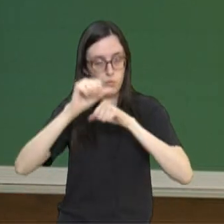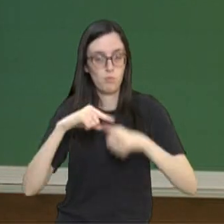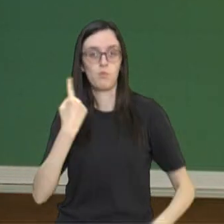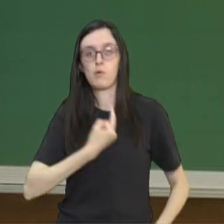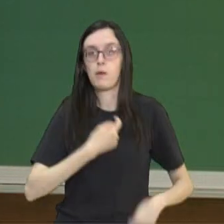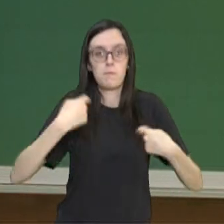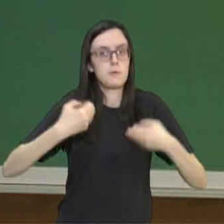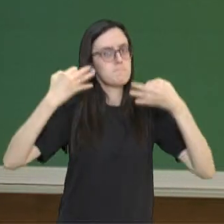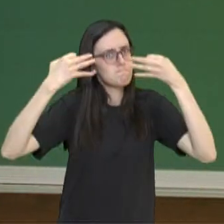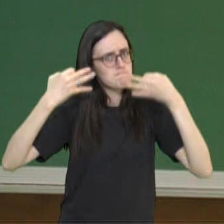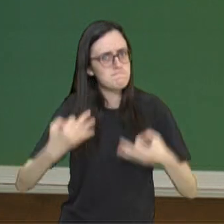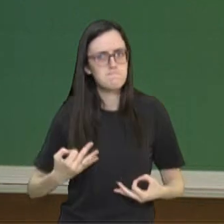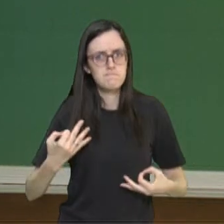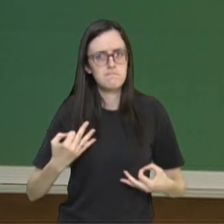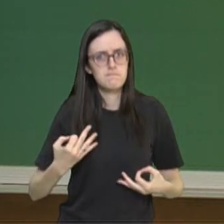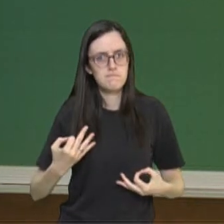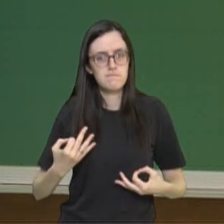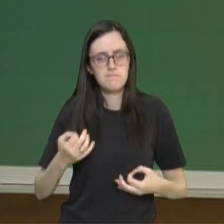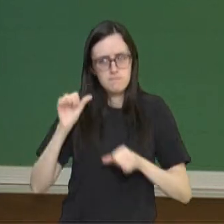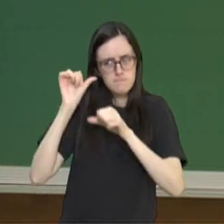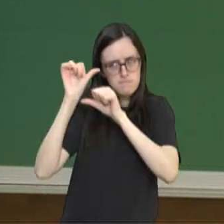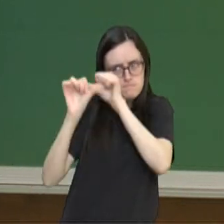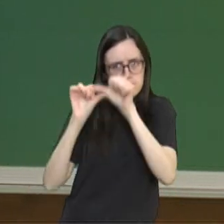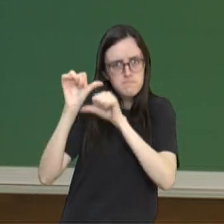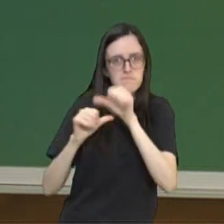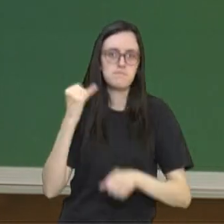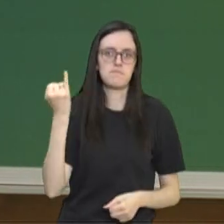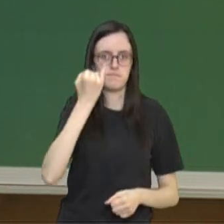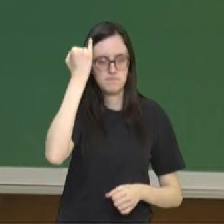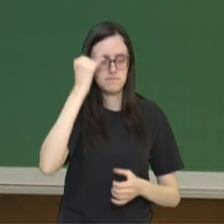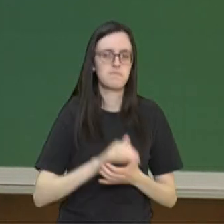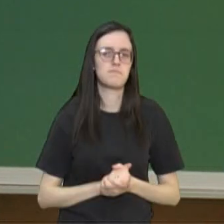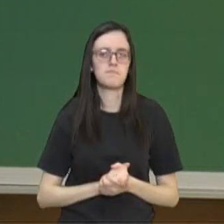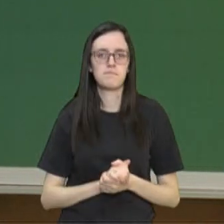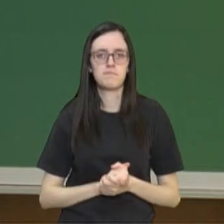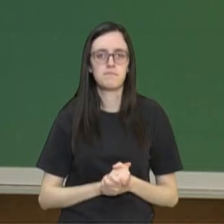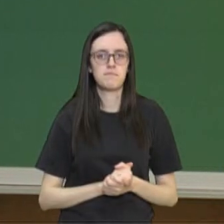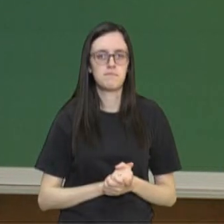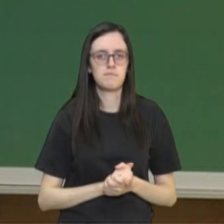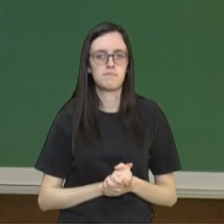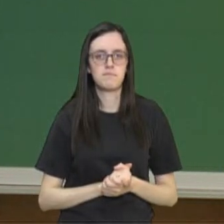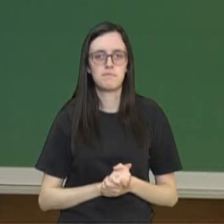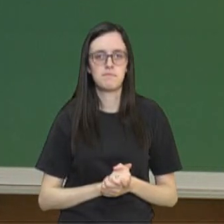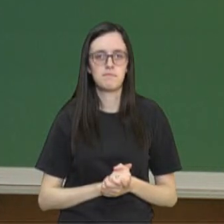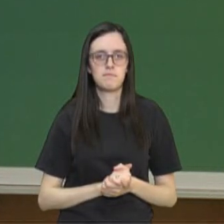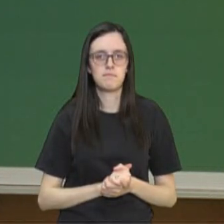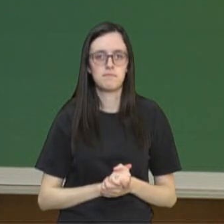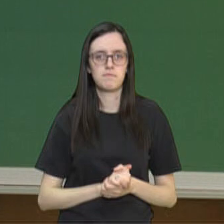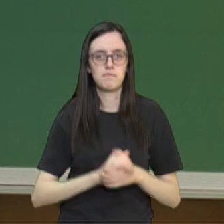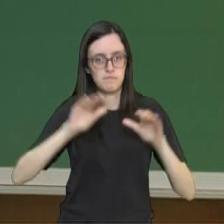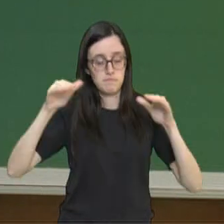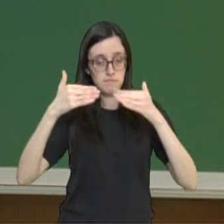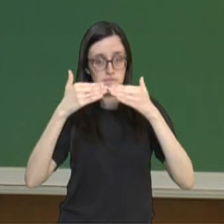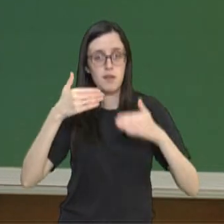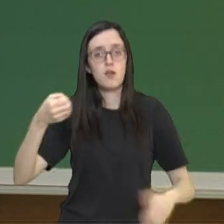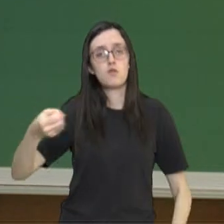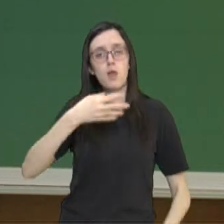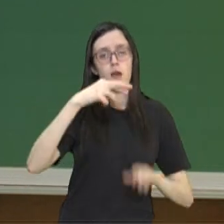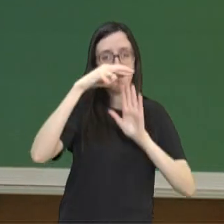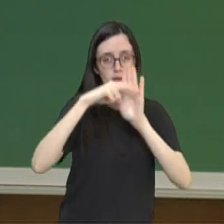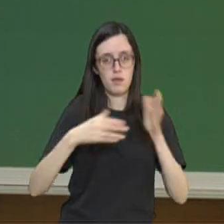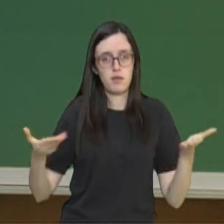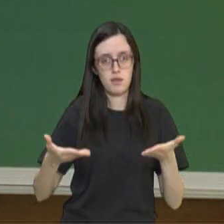esse desafio, né? Já que é um quiz diferente, não é só de marcar X, de escolher, né? Uma resposta dentre outras, né? Esse tem que